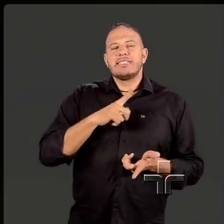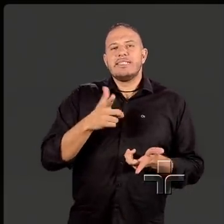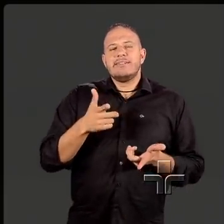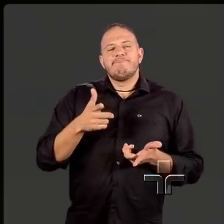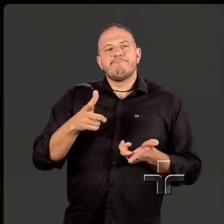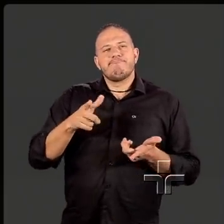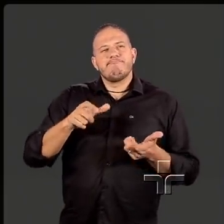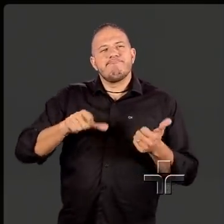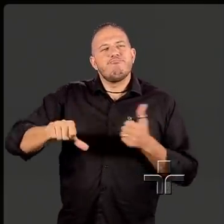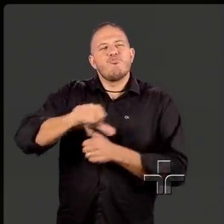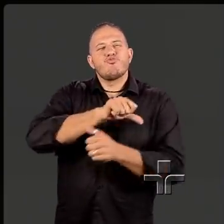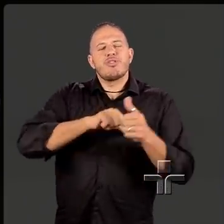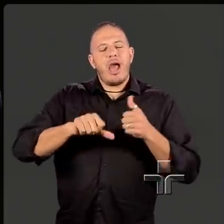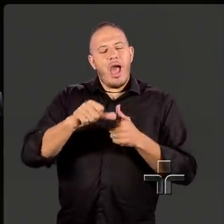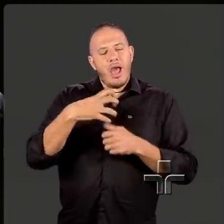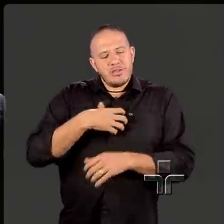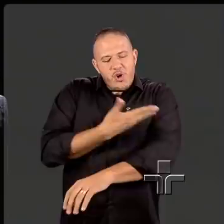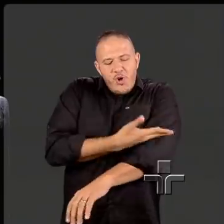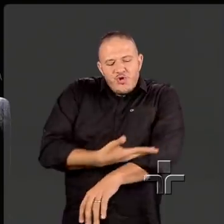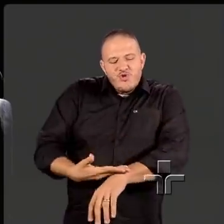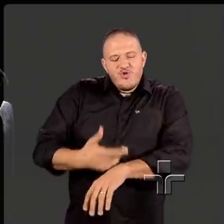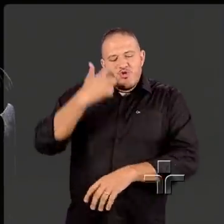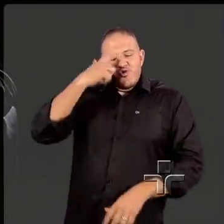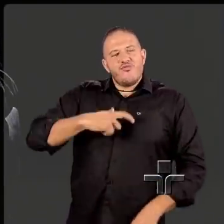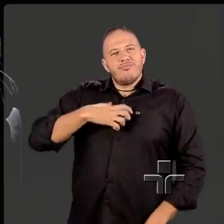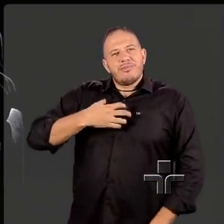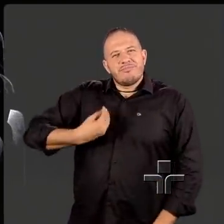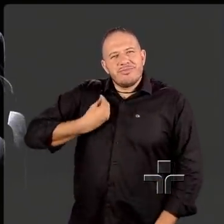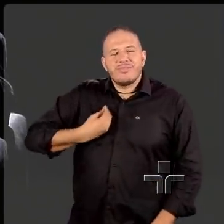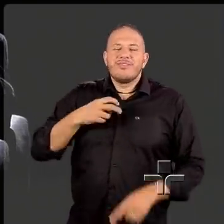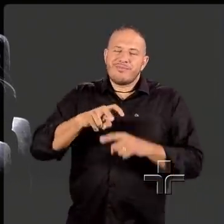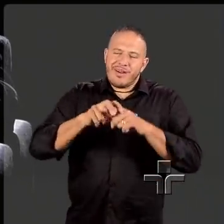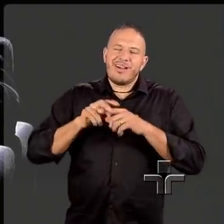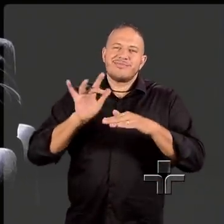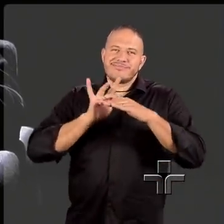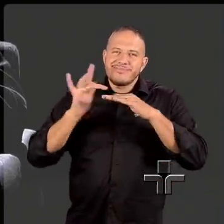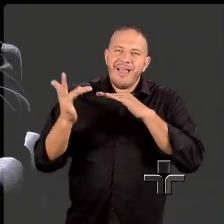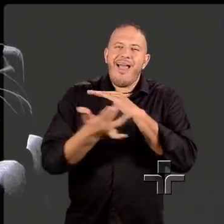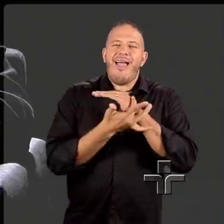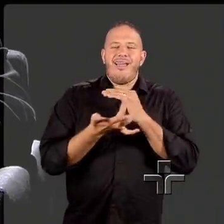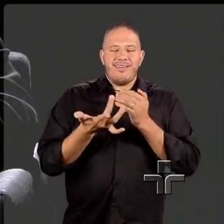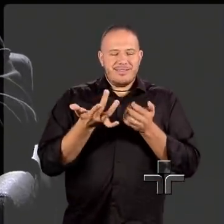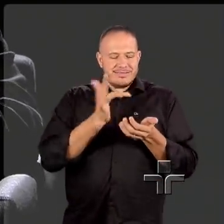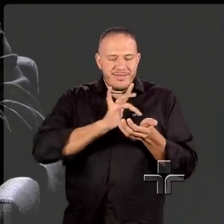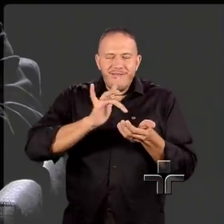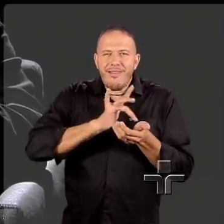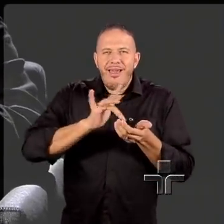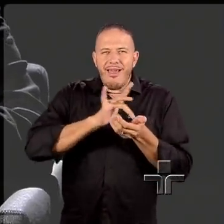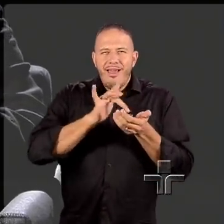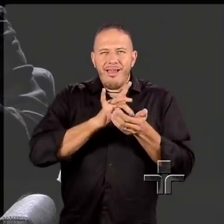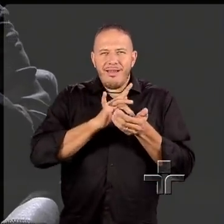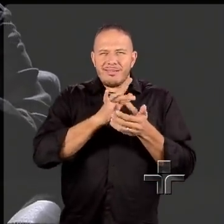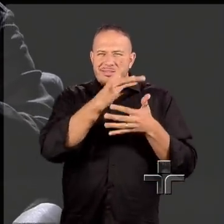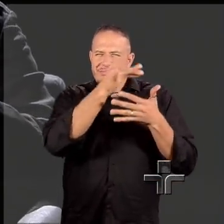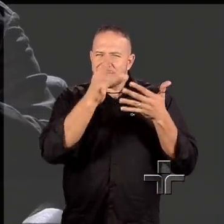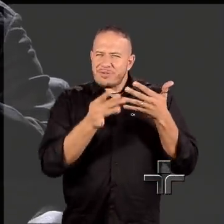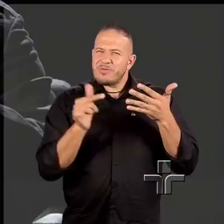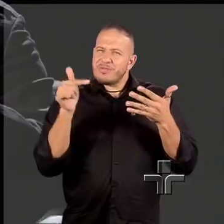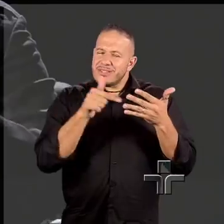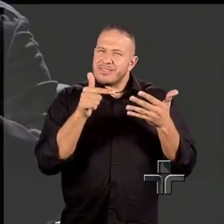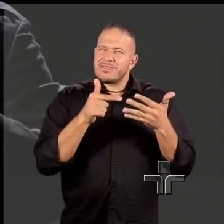de estilo de vida das pessoas, né? Com o fenômeno das redes sociais, dos celulares, tudo isso